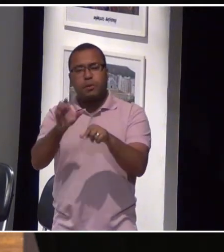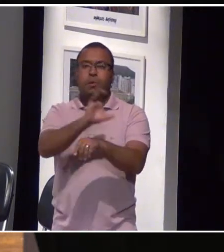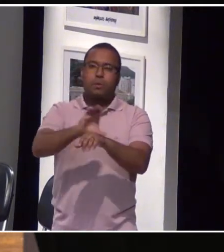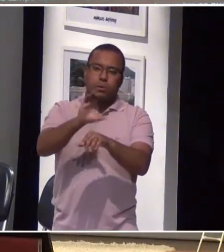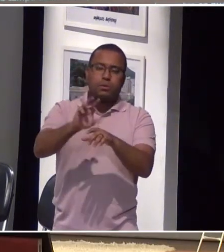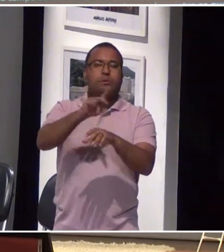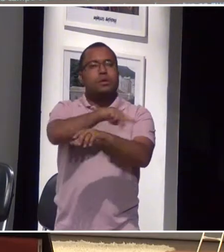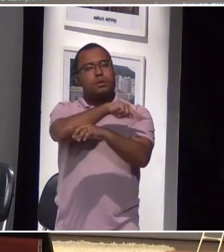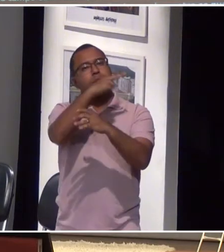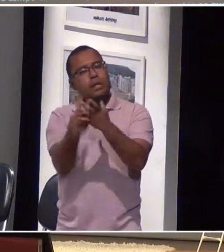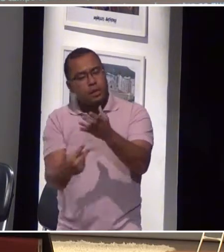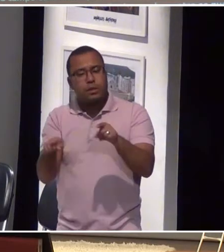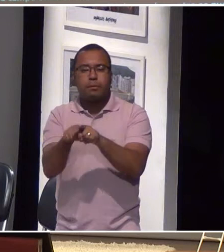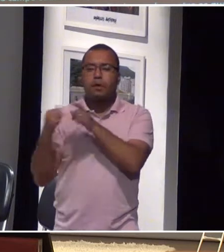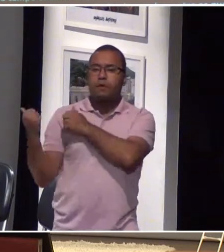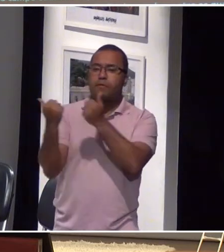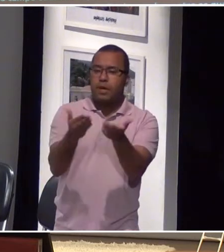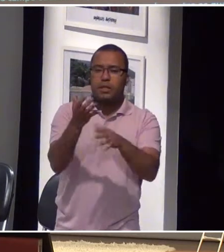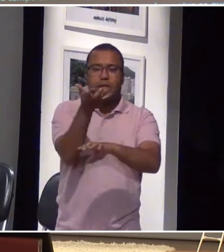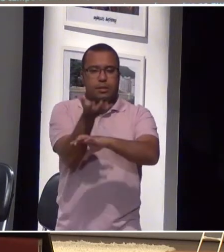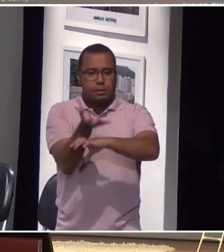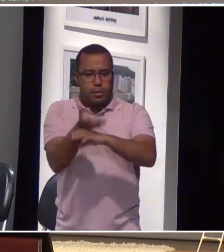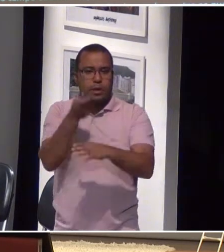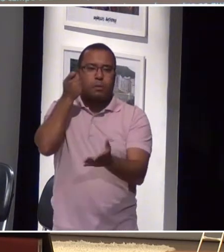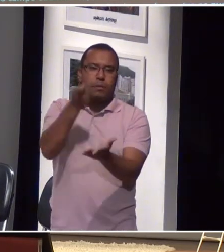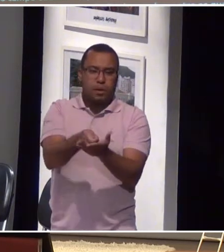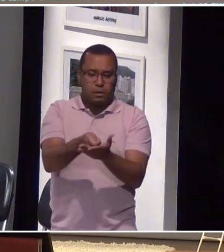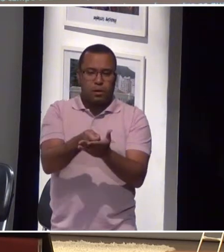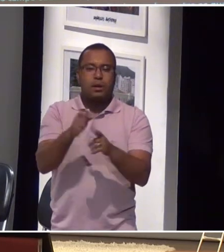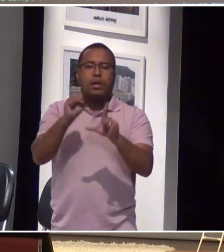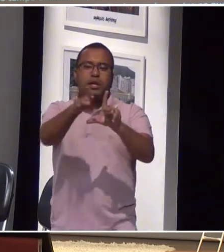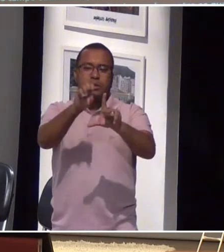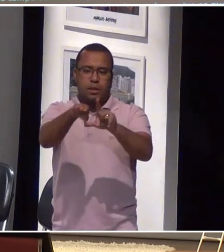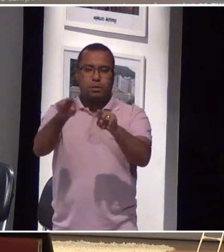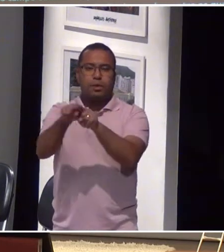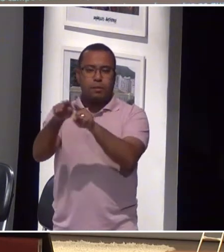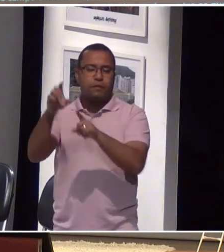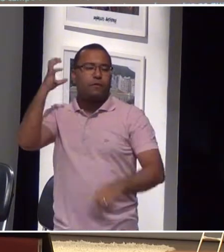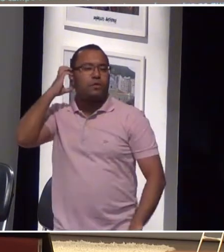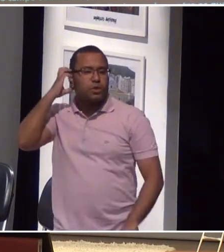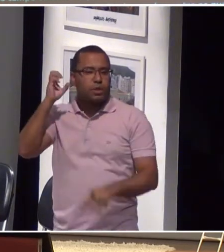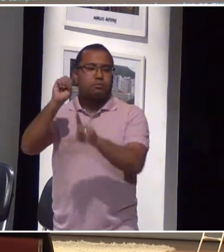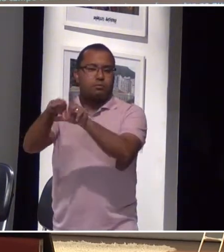curso de Pedagogia Bilíngue e a oferta da disciplina como obrigatória na licenciatura e